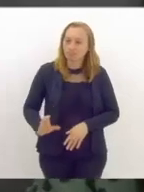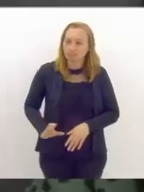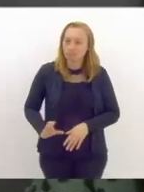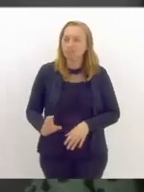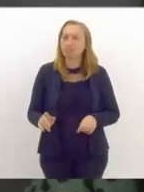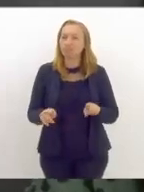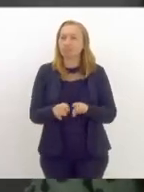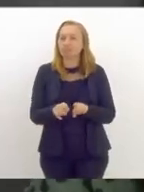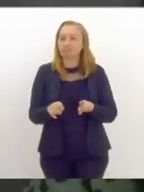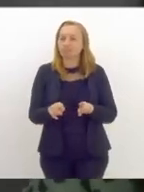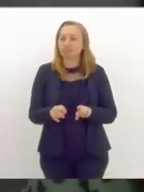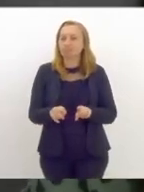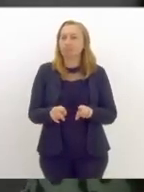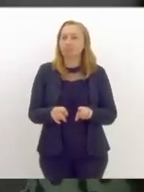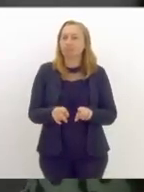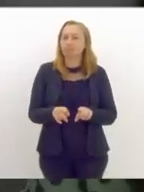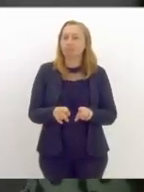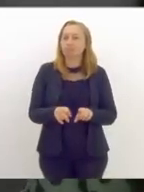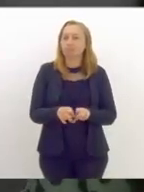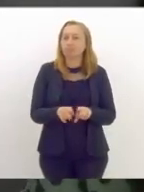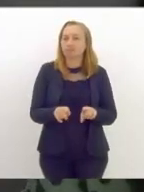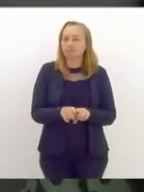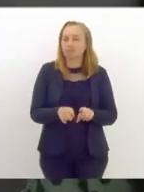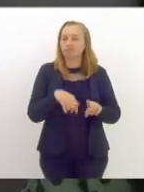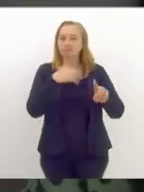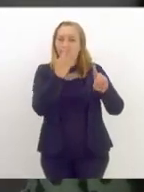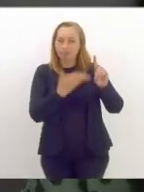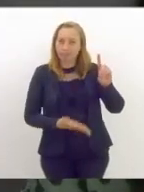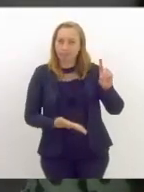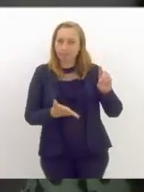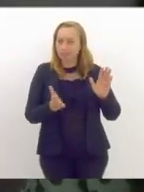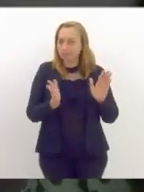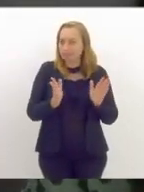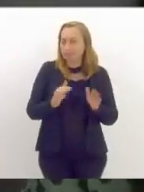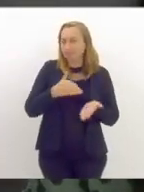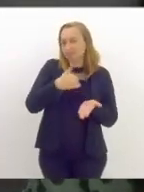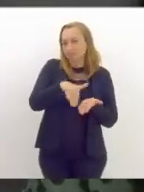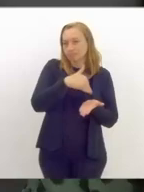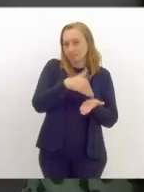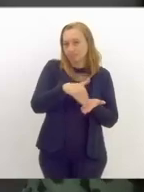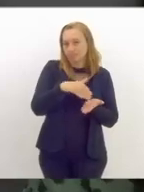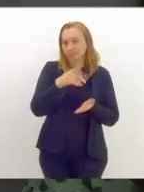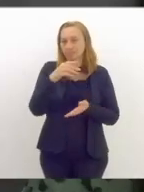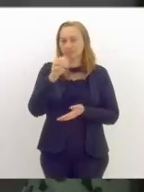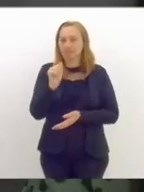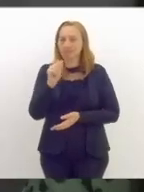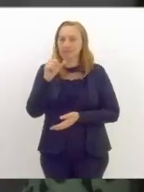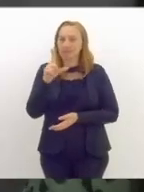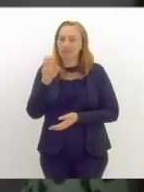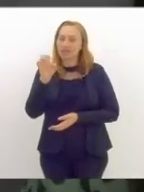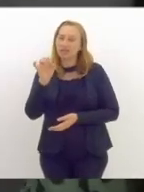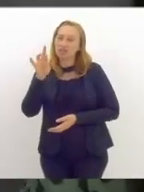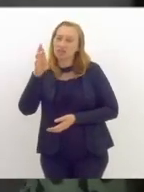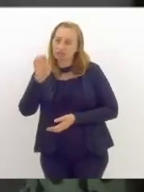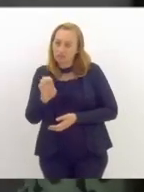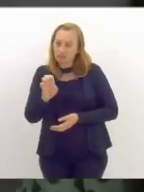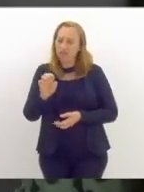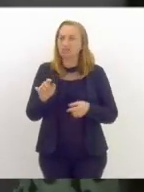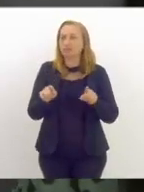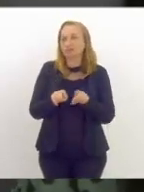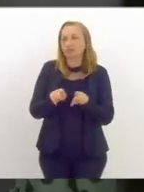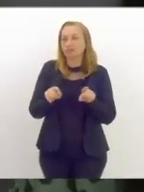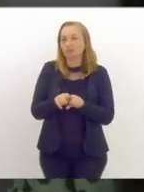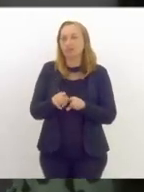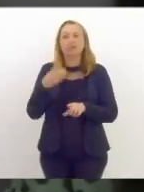presidente André Siciliano, saudar o nosso homenageado, secretário Alexandre Quiep, saudar